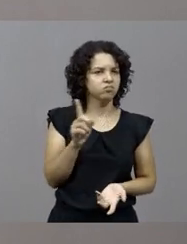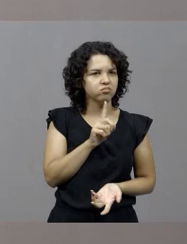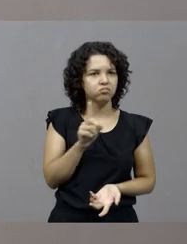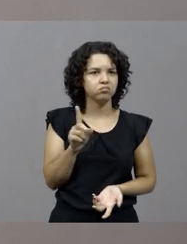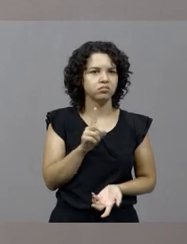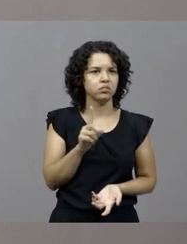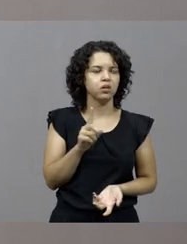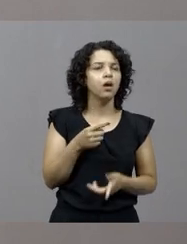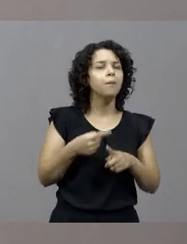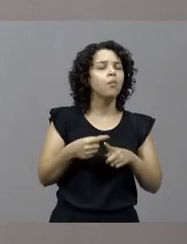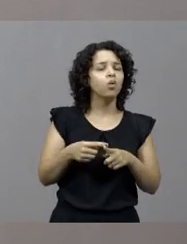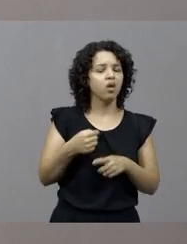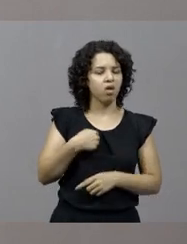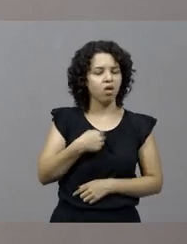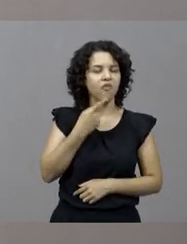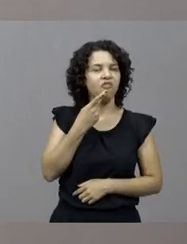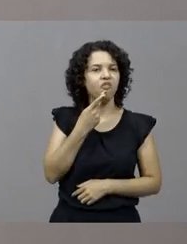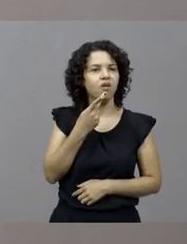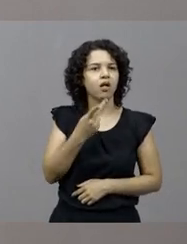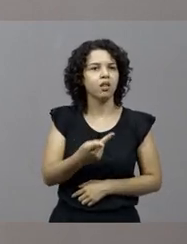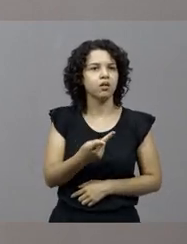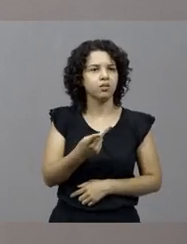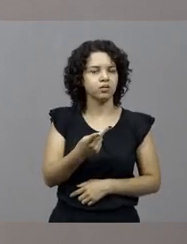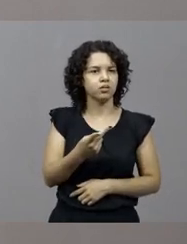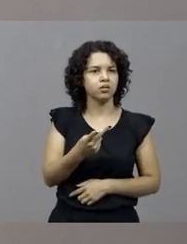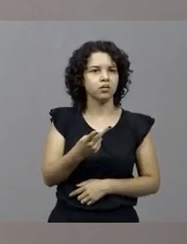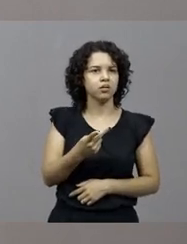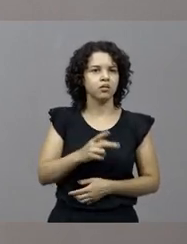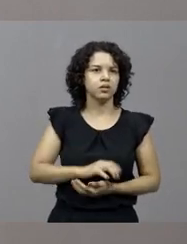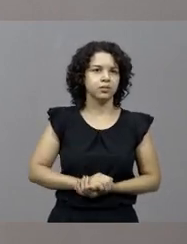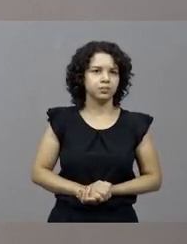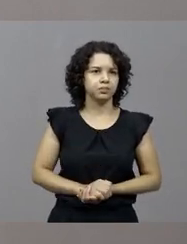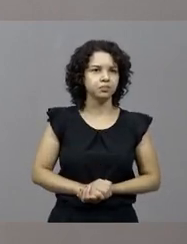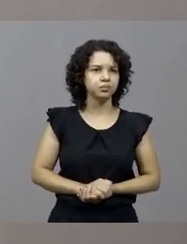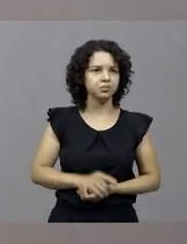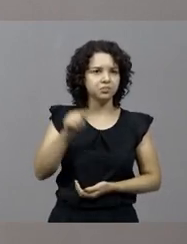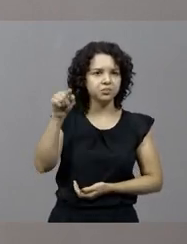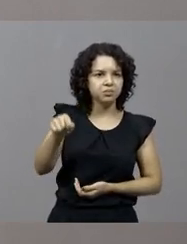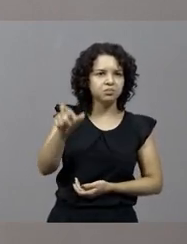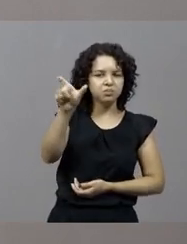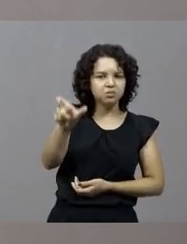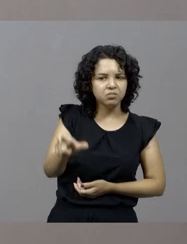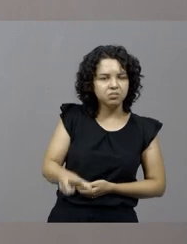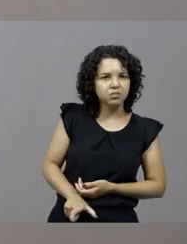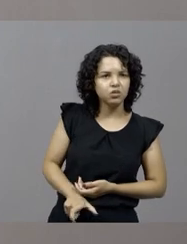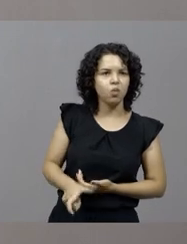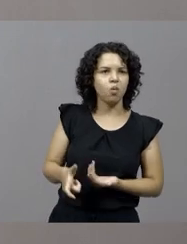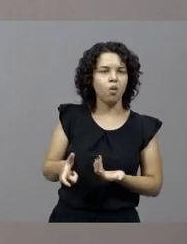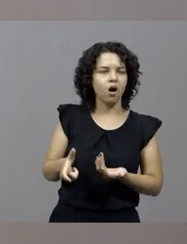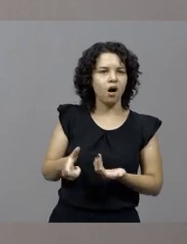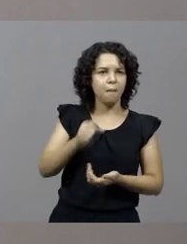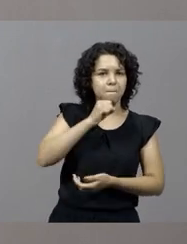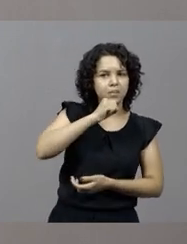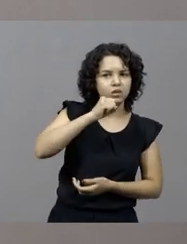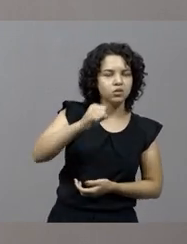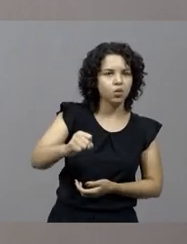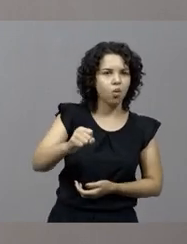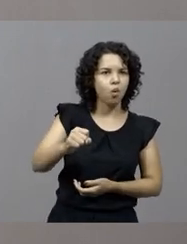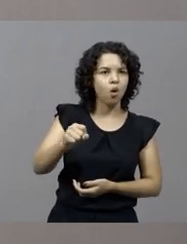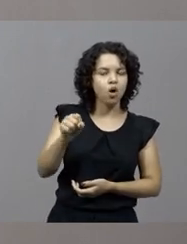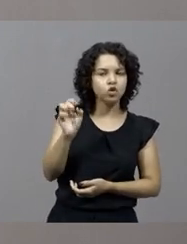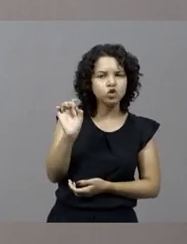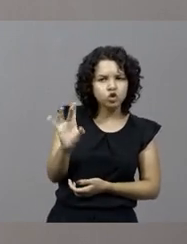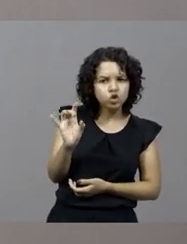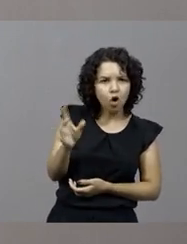disse que a sociedade, que o assassino, aquela besta, aquela fera, não puxou o gatilho dela sozinho? Atrás